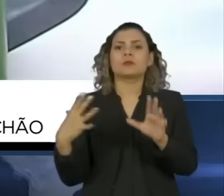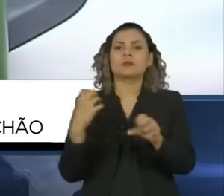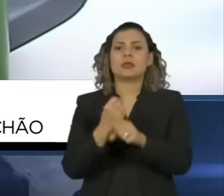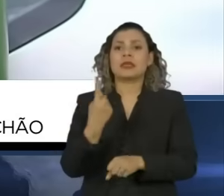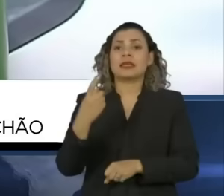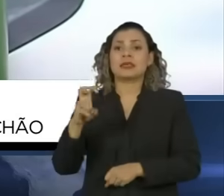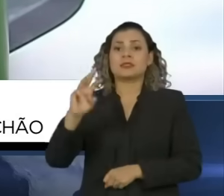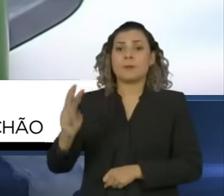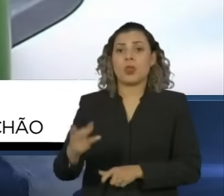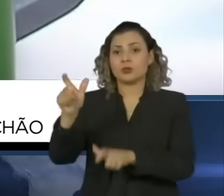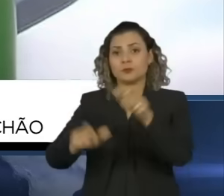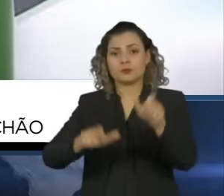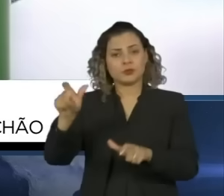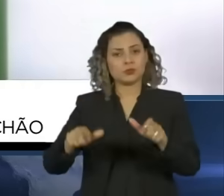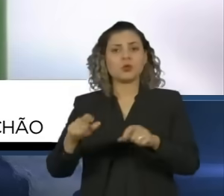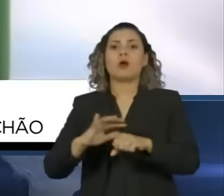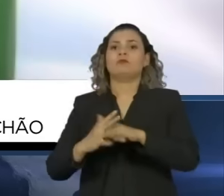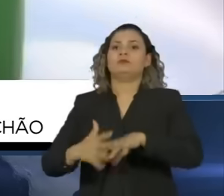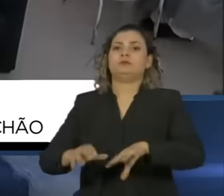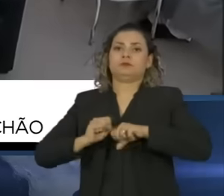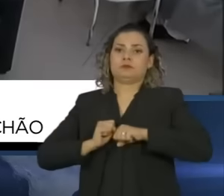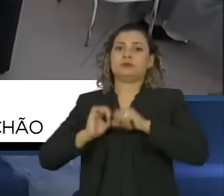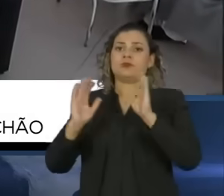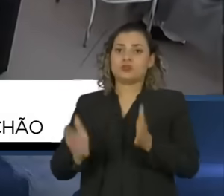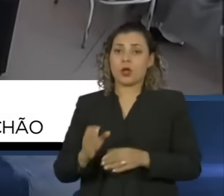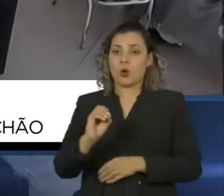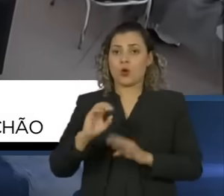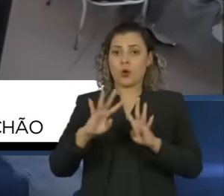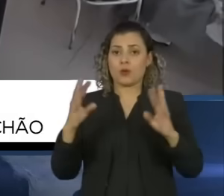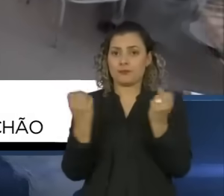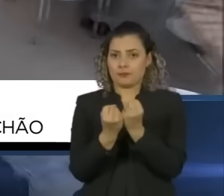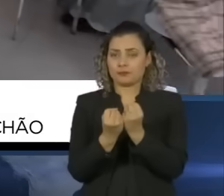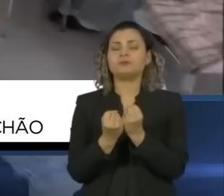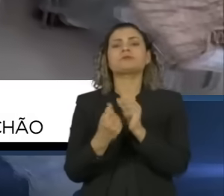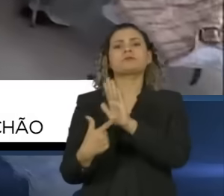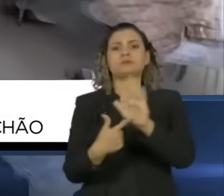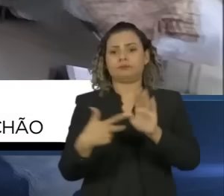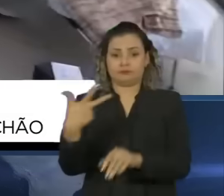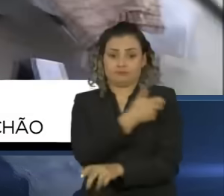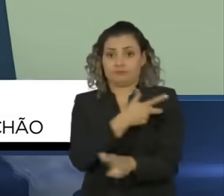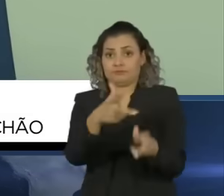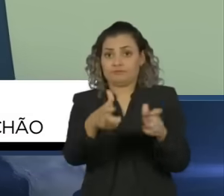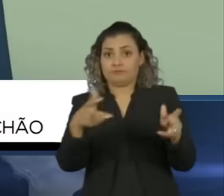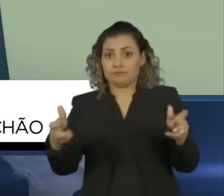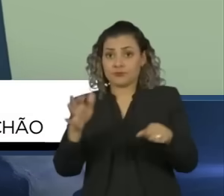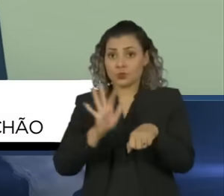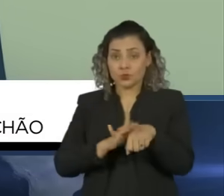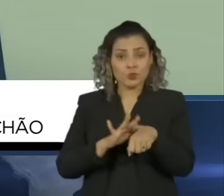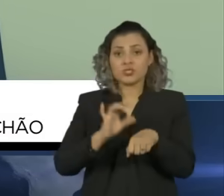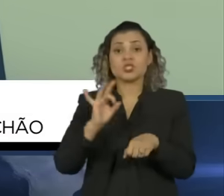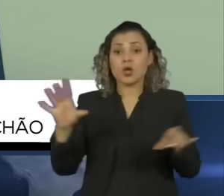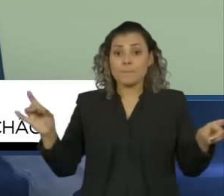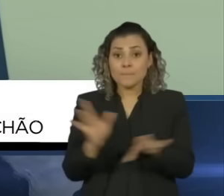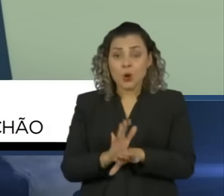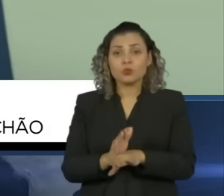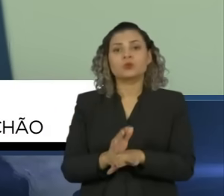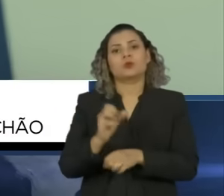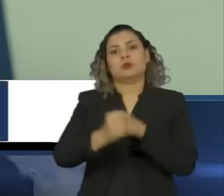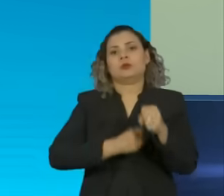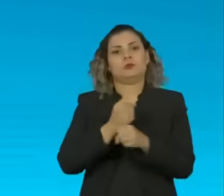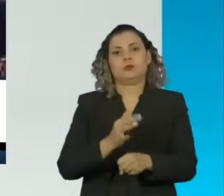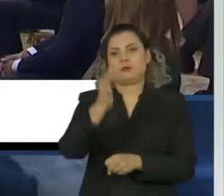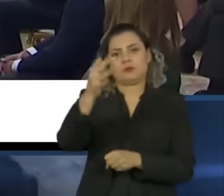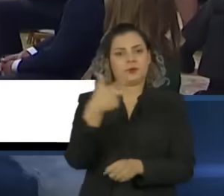milhões de casos confirmados de Covid-19, a OMS lembra que imunização contra a doença só deve ter início no ano que